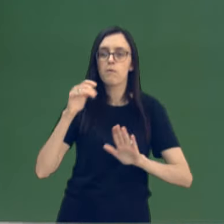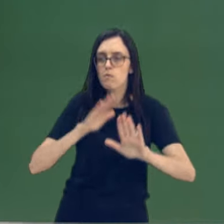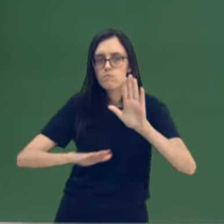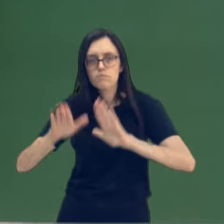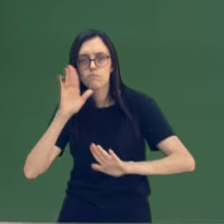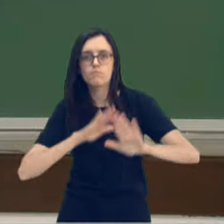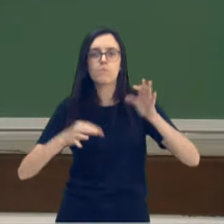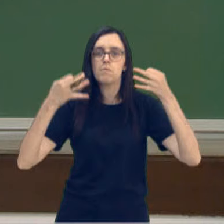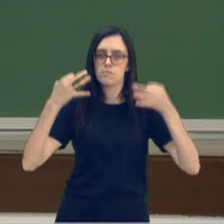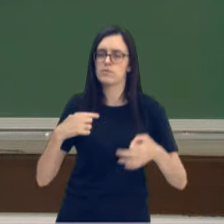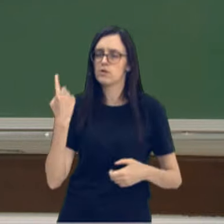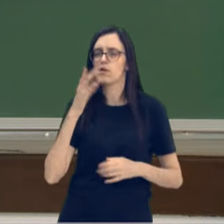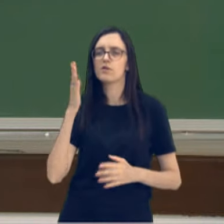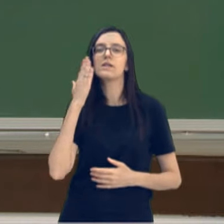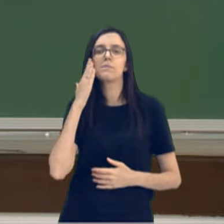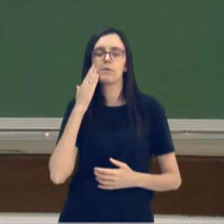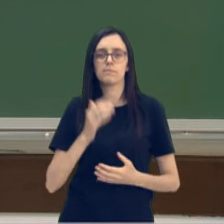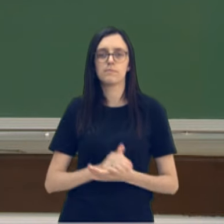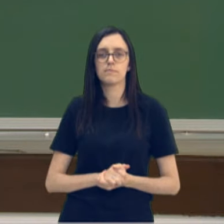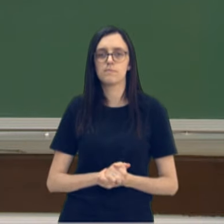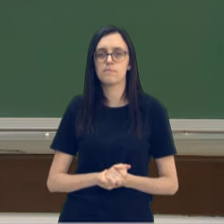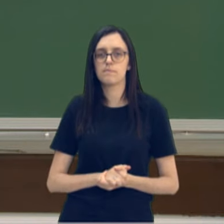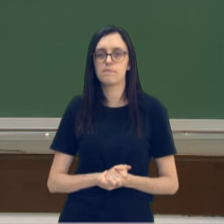isso vocês sabem quais são.